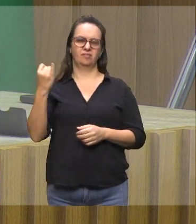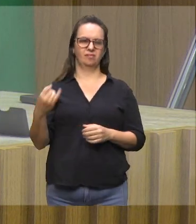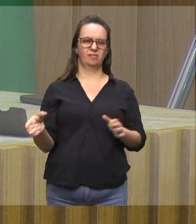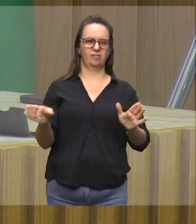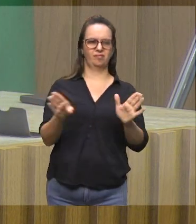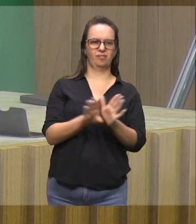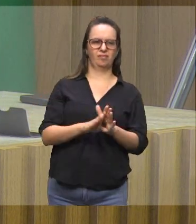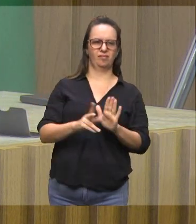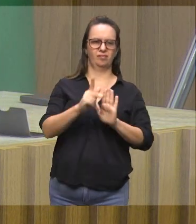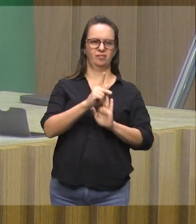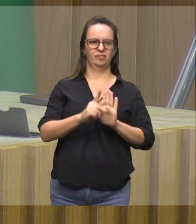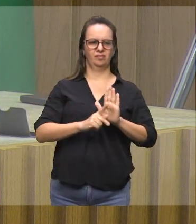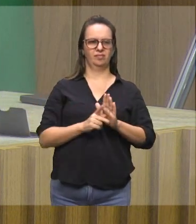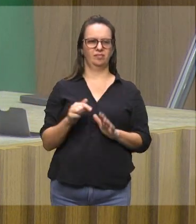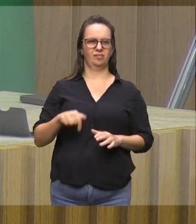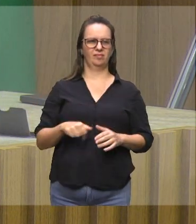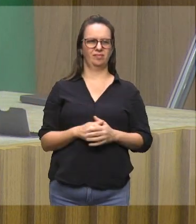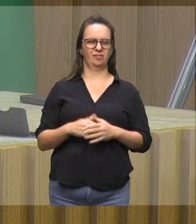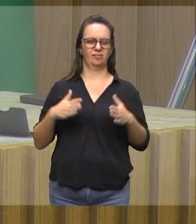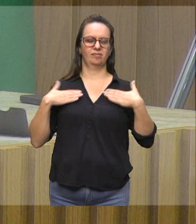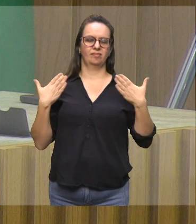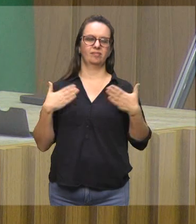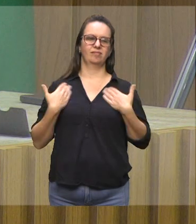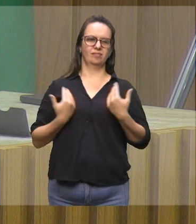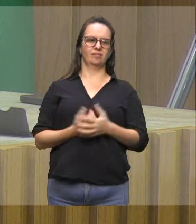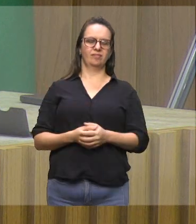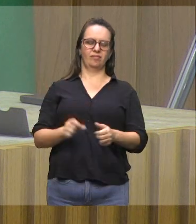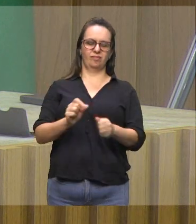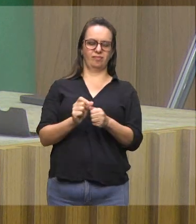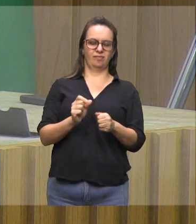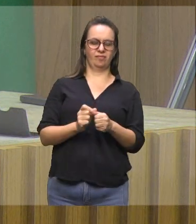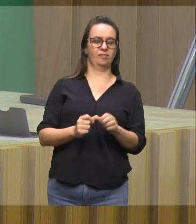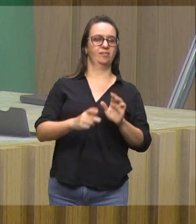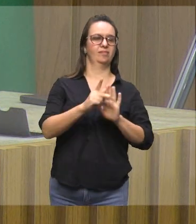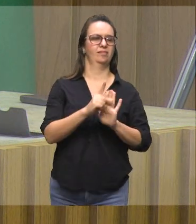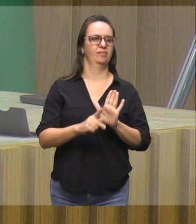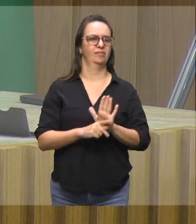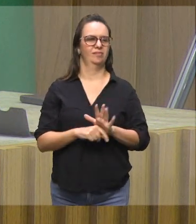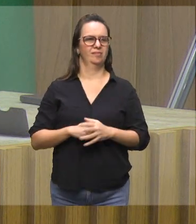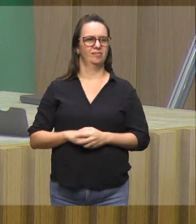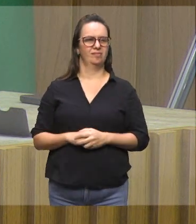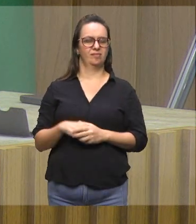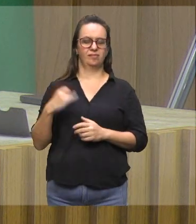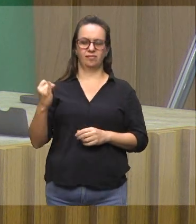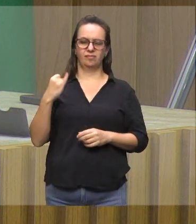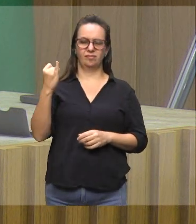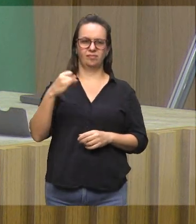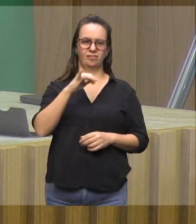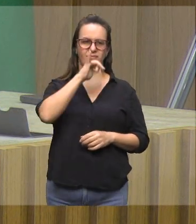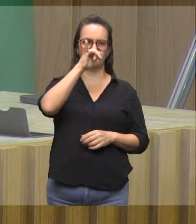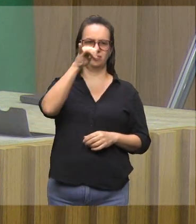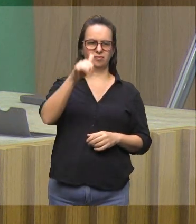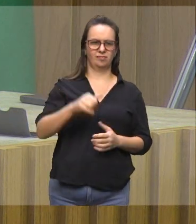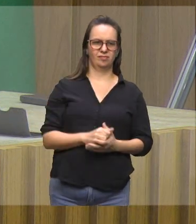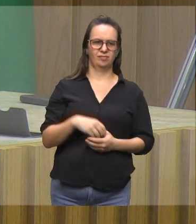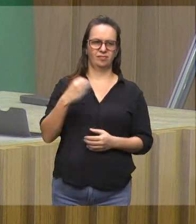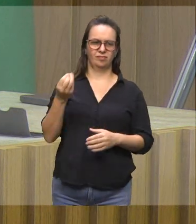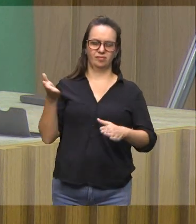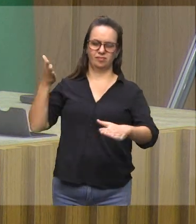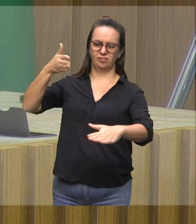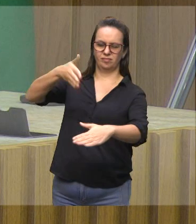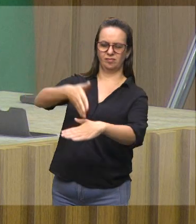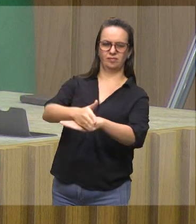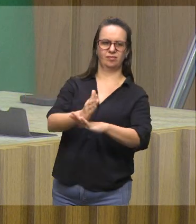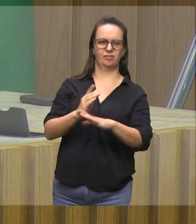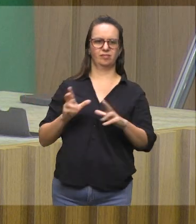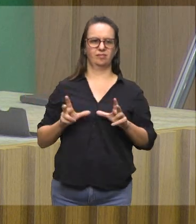honra muito grande ter sido um dos autores. Então, vale destacar que, quando a gente entrou aqui na Câmara Municipal,